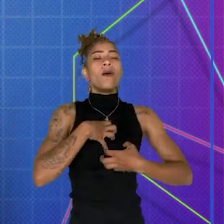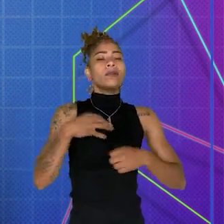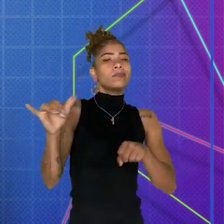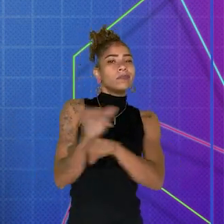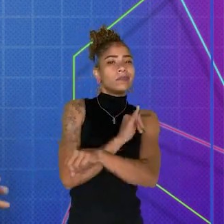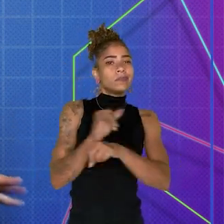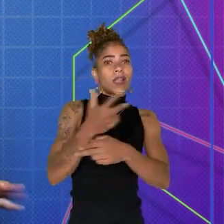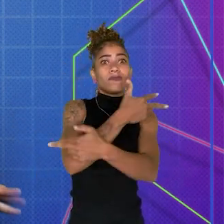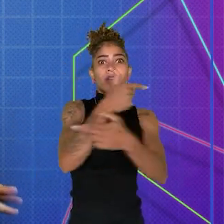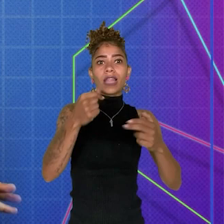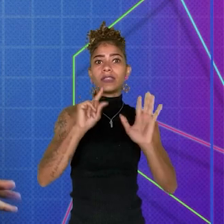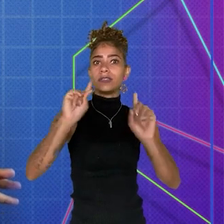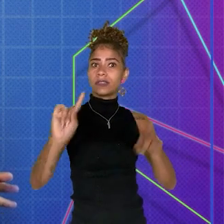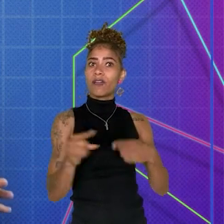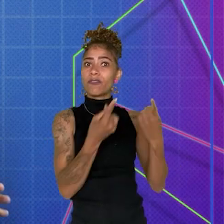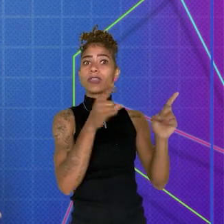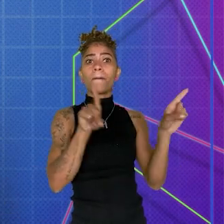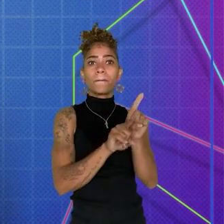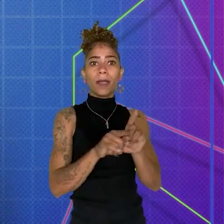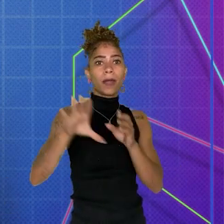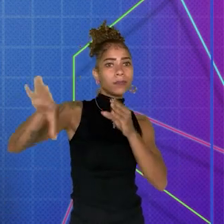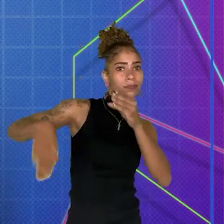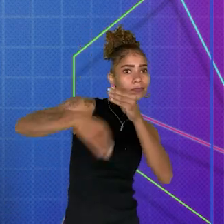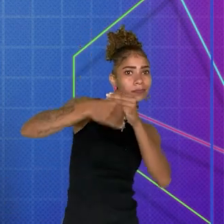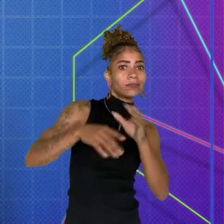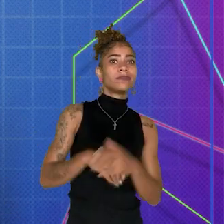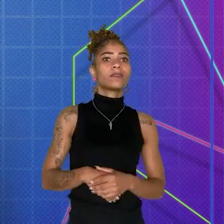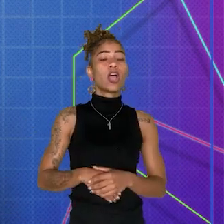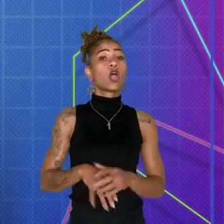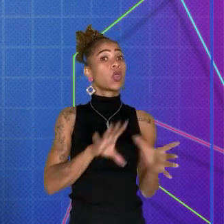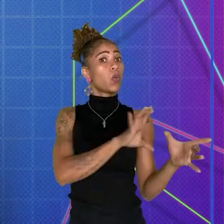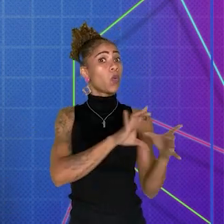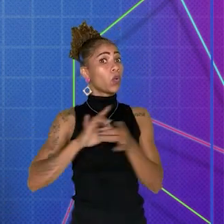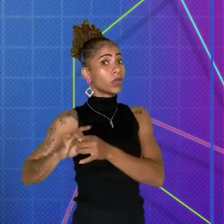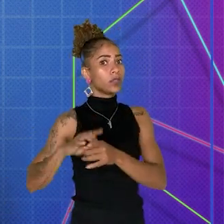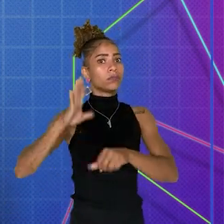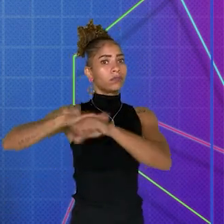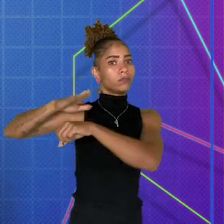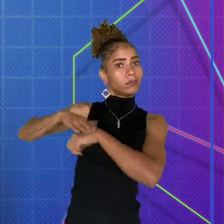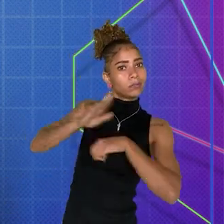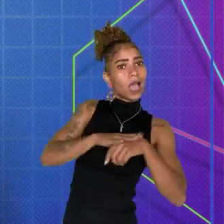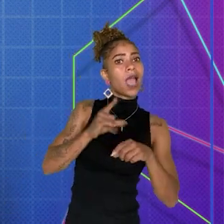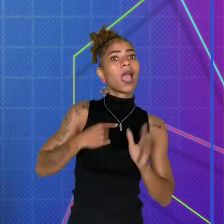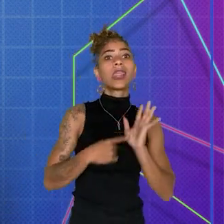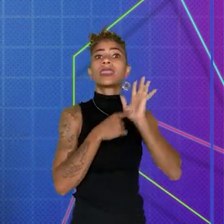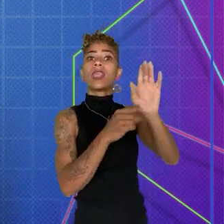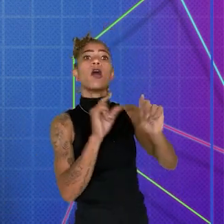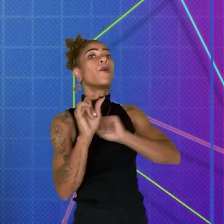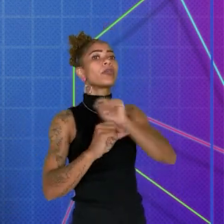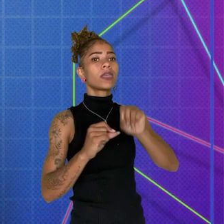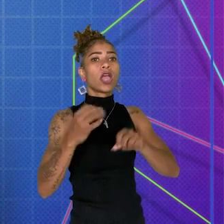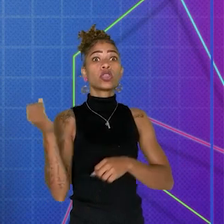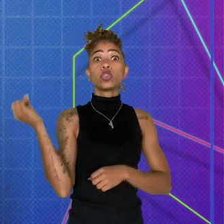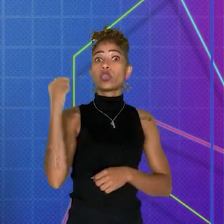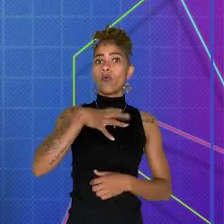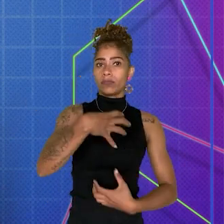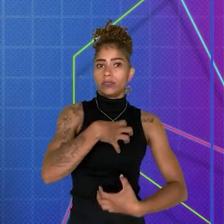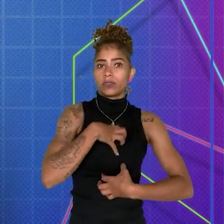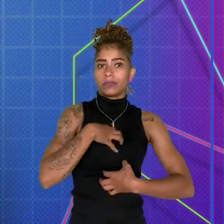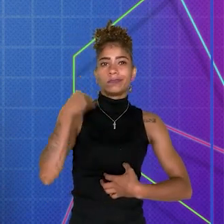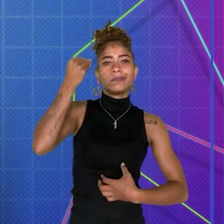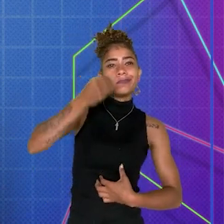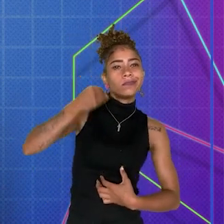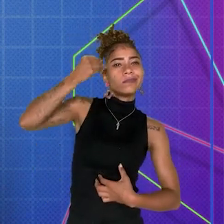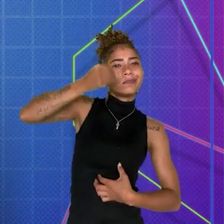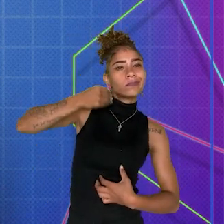jogador uma grande variedade de desafios e missões para completar. No contexto dos jogos eletrônicos, oferecem ao jogador uma